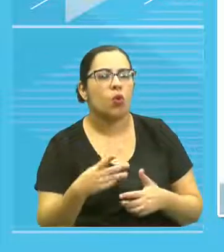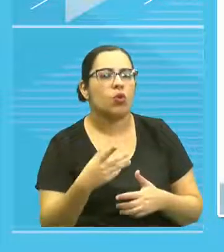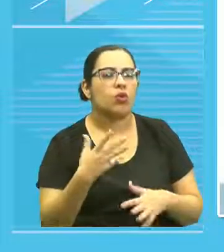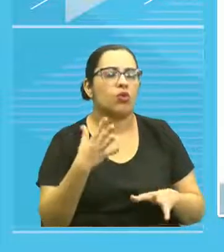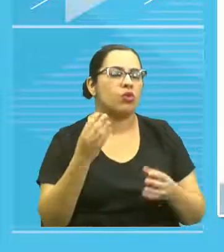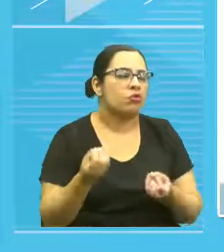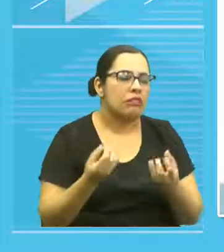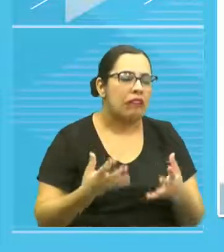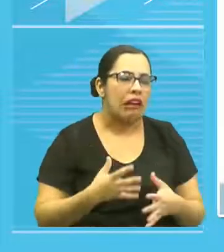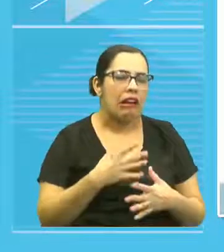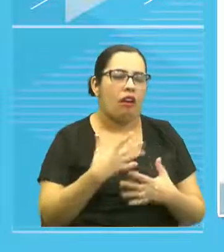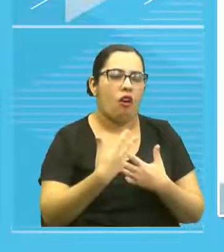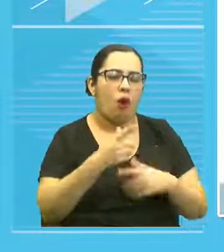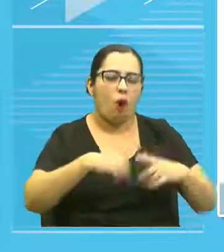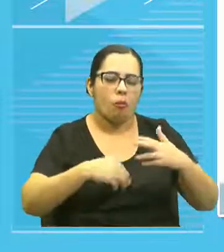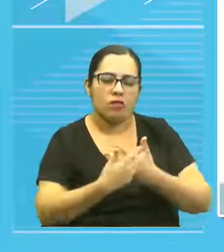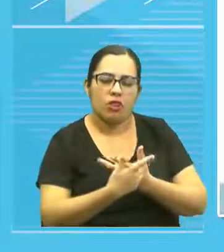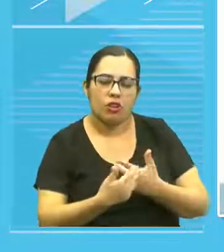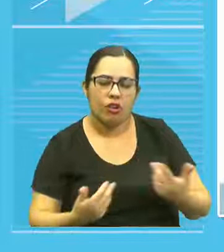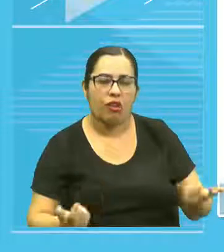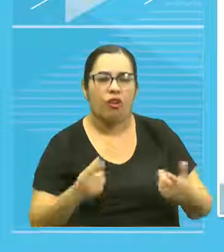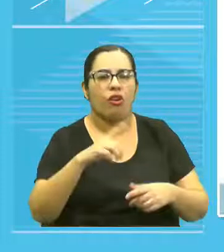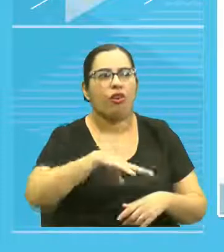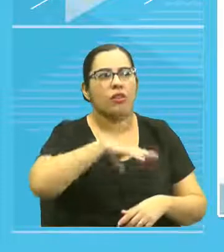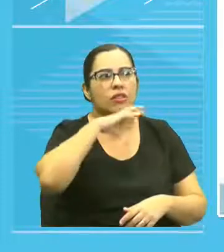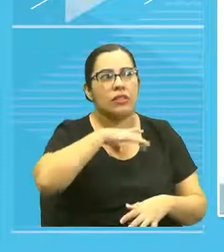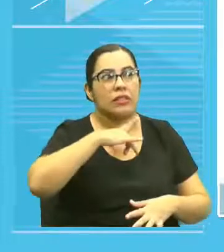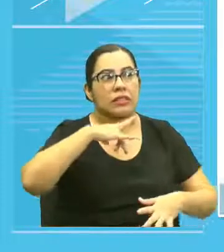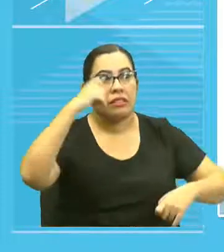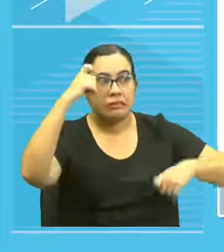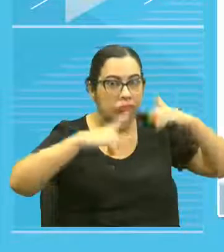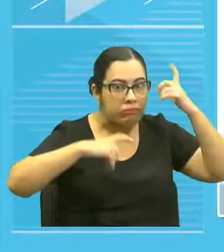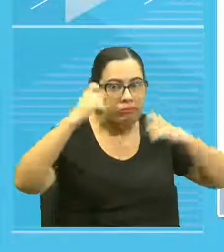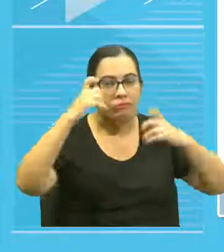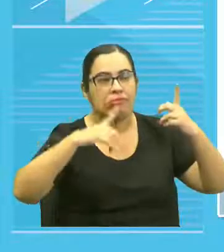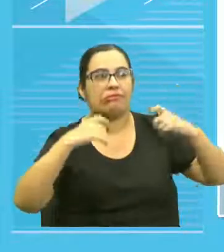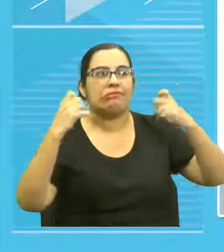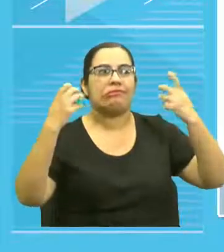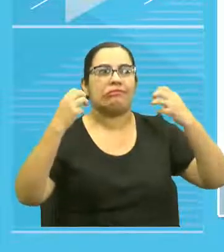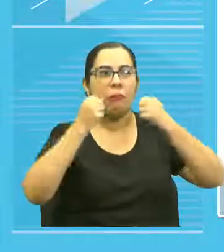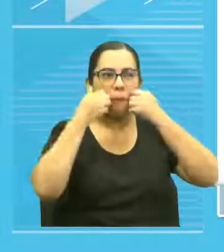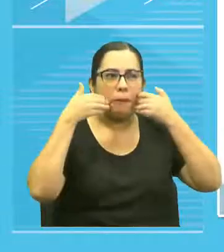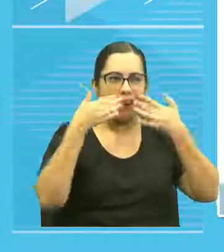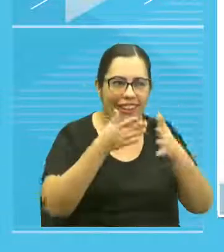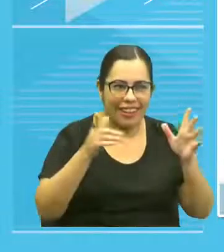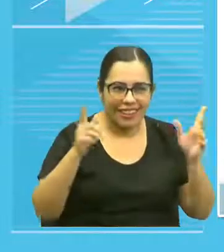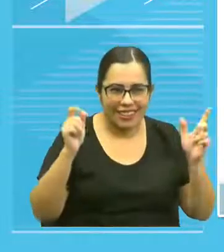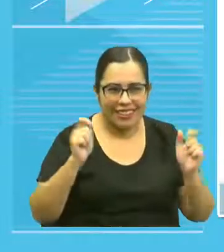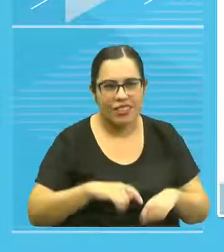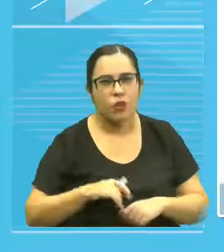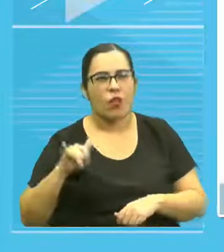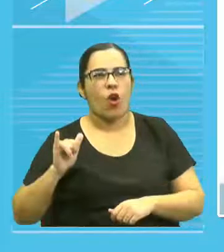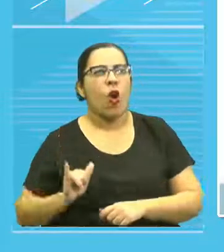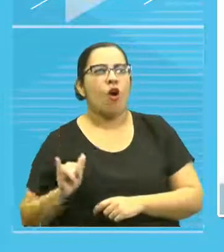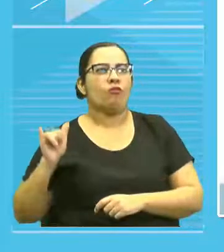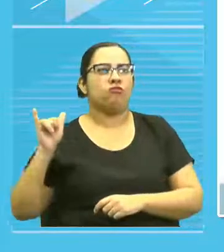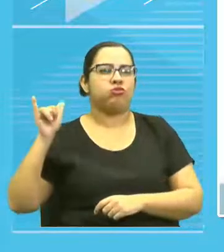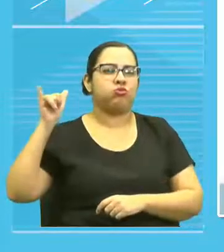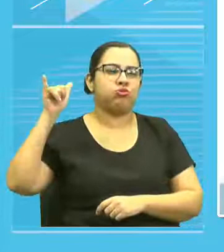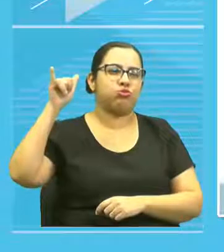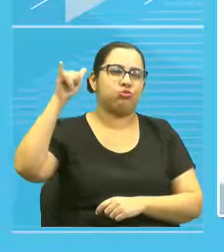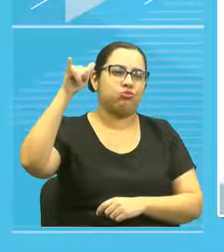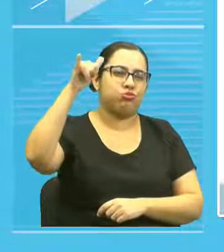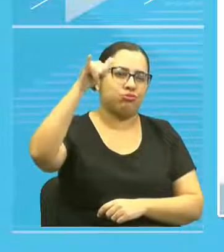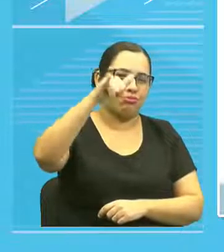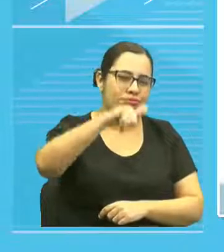animais esse recurso aumenta a expressividade viu a pessoa bem expressivas que o avião vai decolar